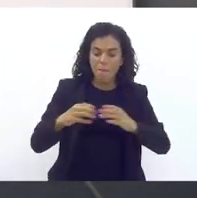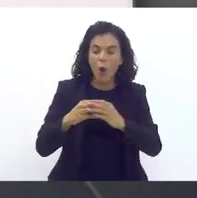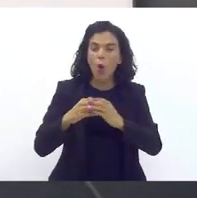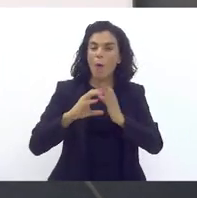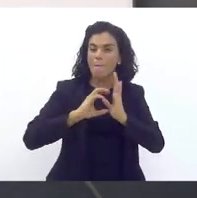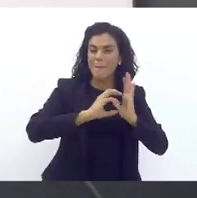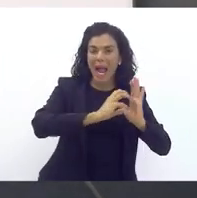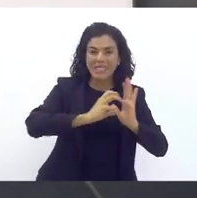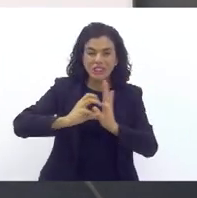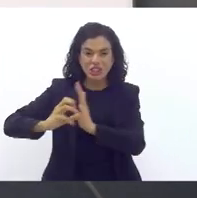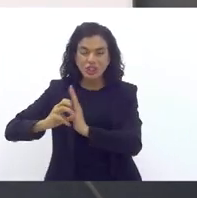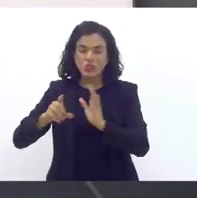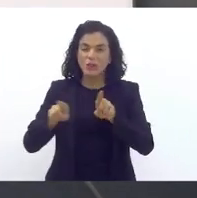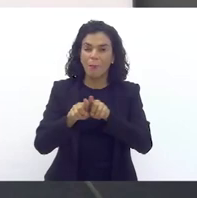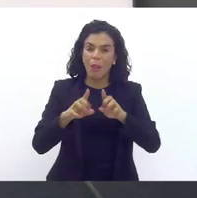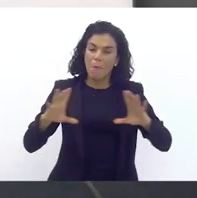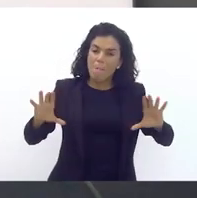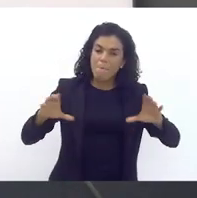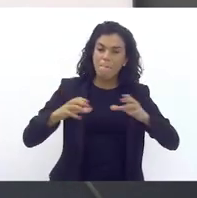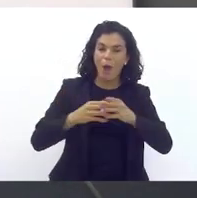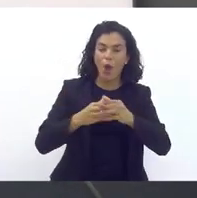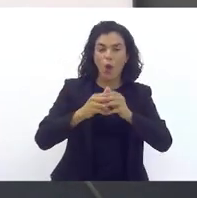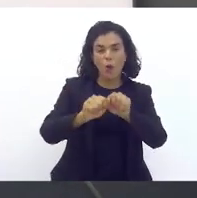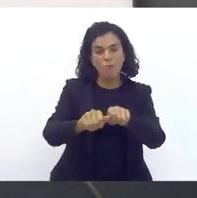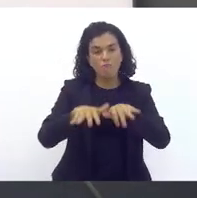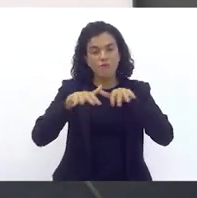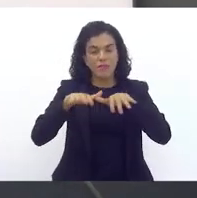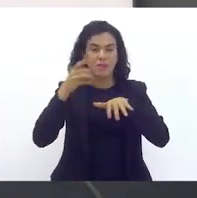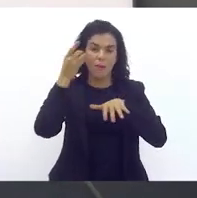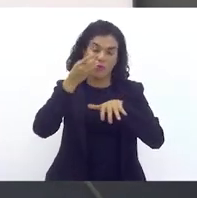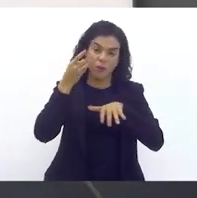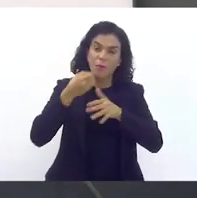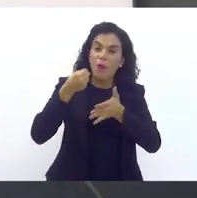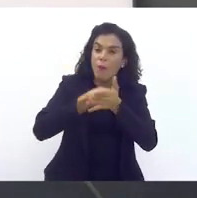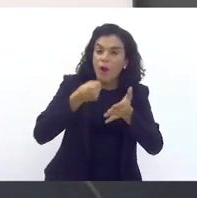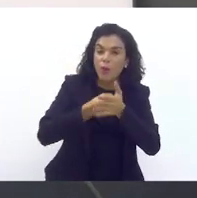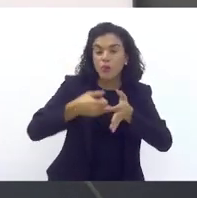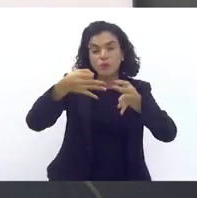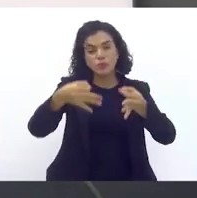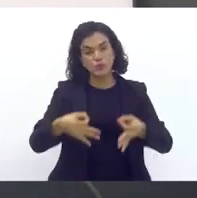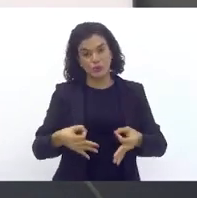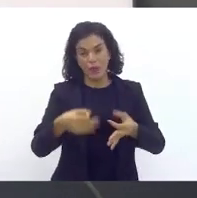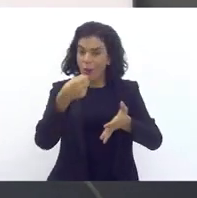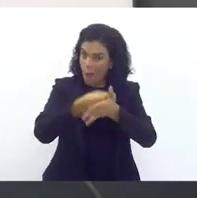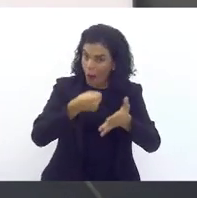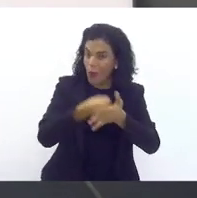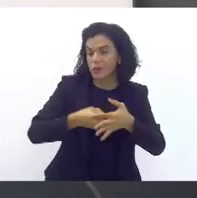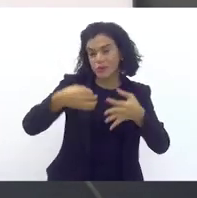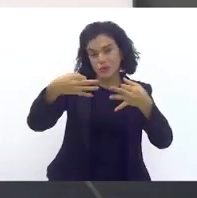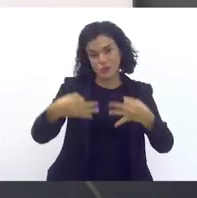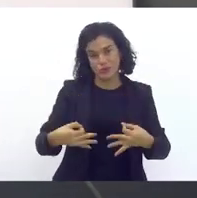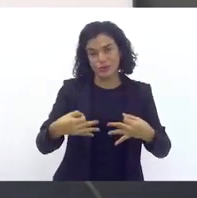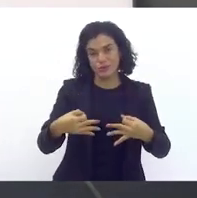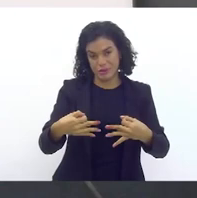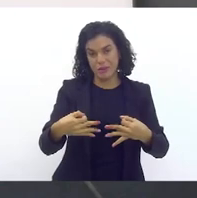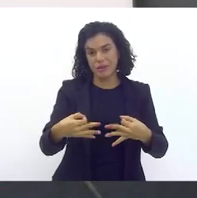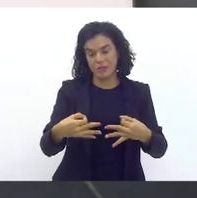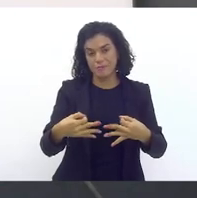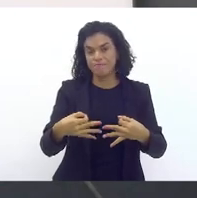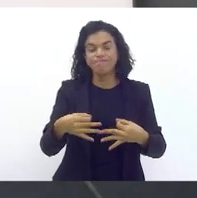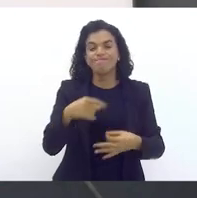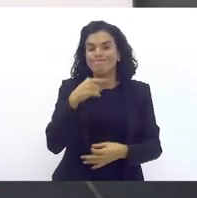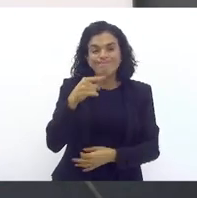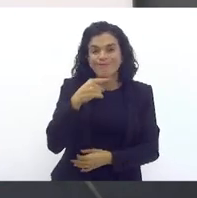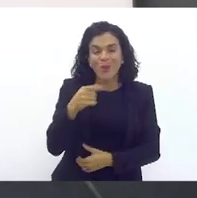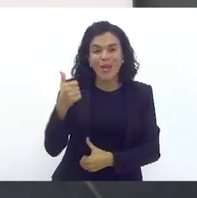todos os parlamentares, porque é uma luta justa, É uma luta justa. Não dá